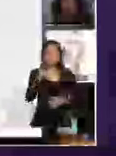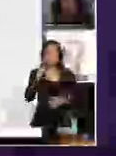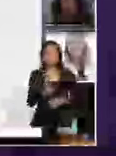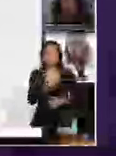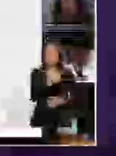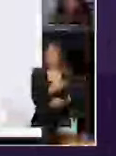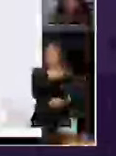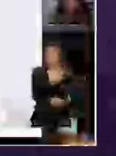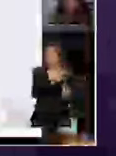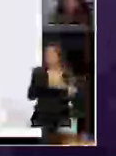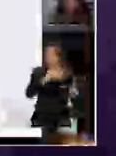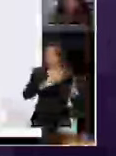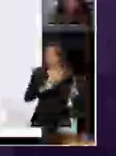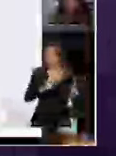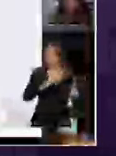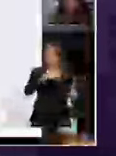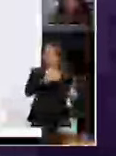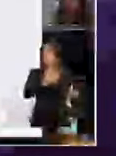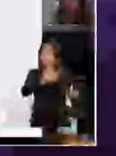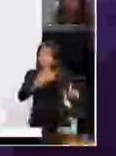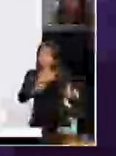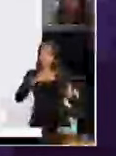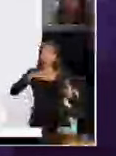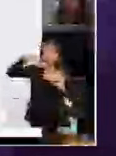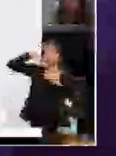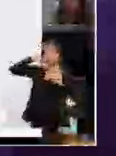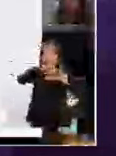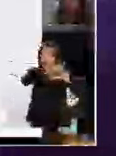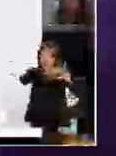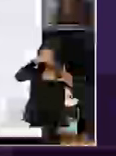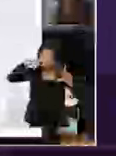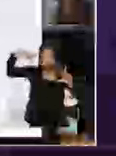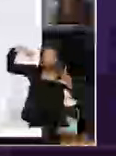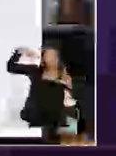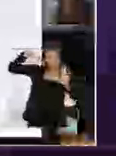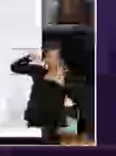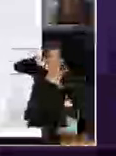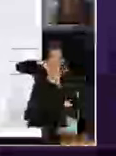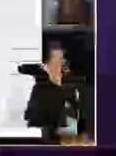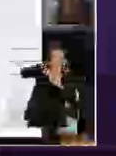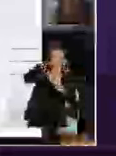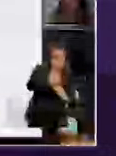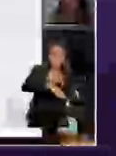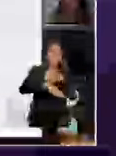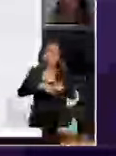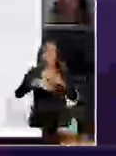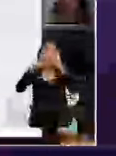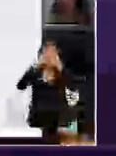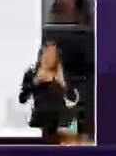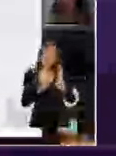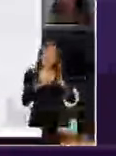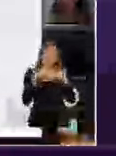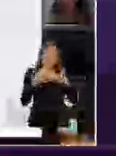de 27 de março de 2021, nós já temos uma queda íngreme no número de casos, respeitando o que a gente entende como